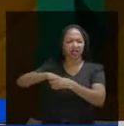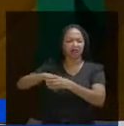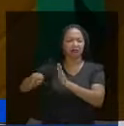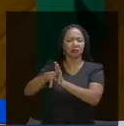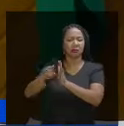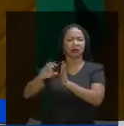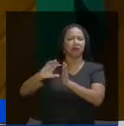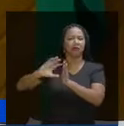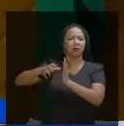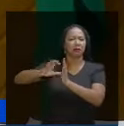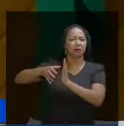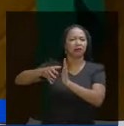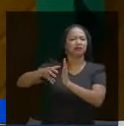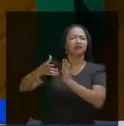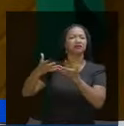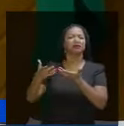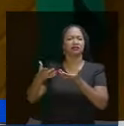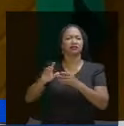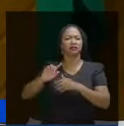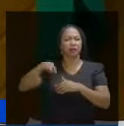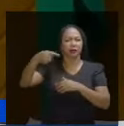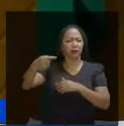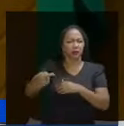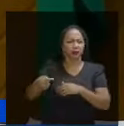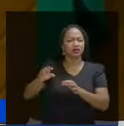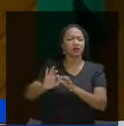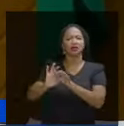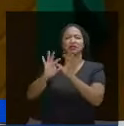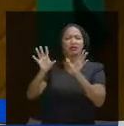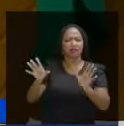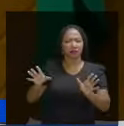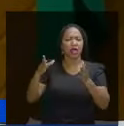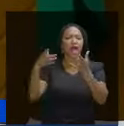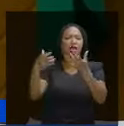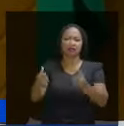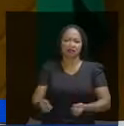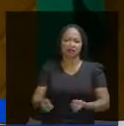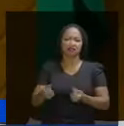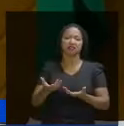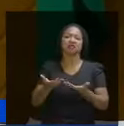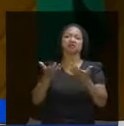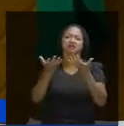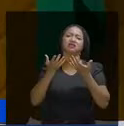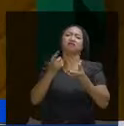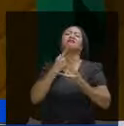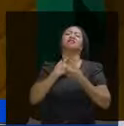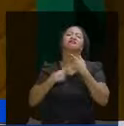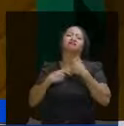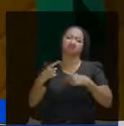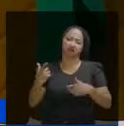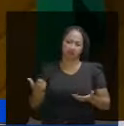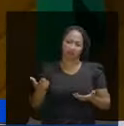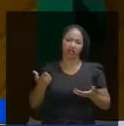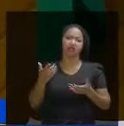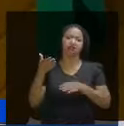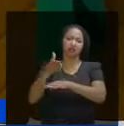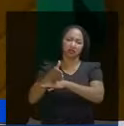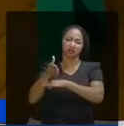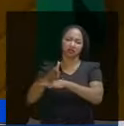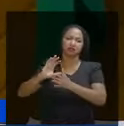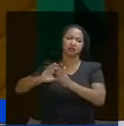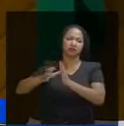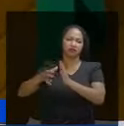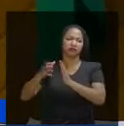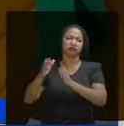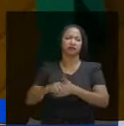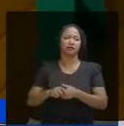próprio partido para, posterior a isso, deliberar a respeito da aceitação de quem pretende filiar-se à agremiação, no caso,